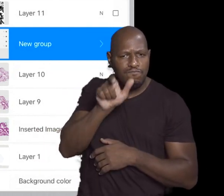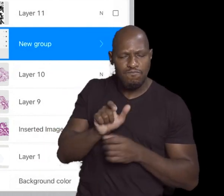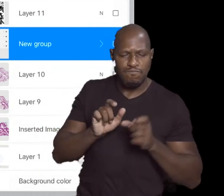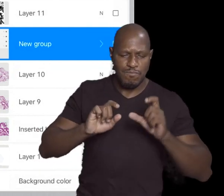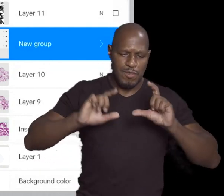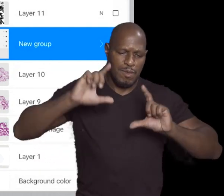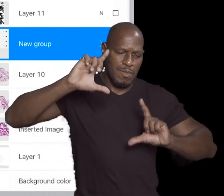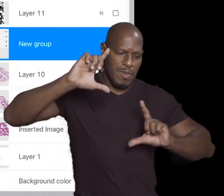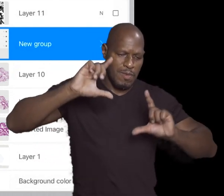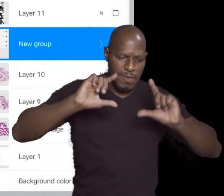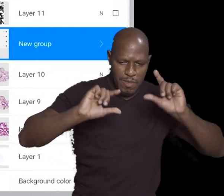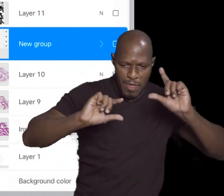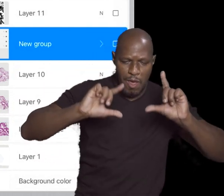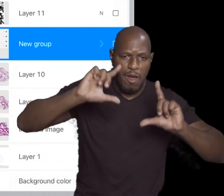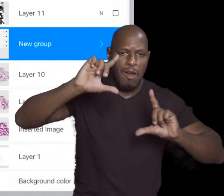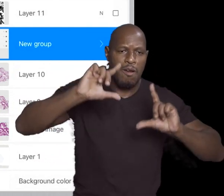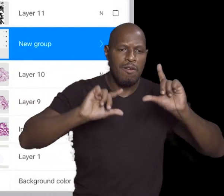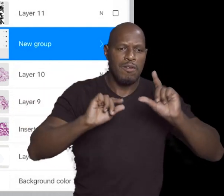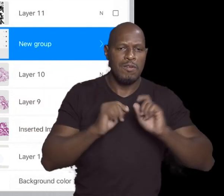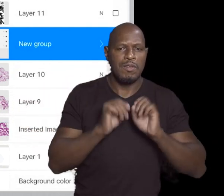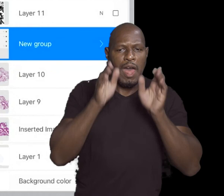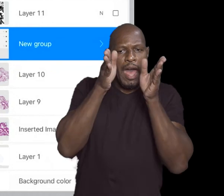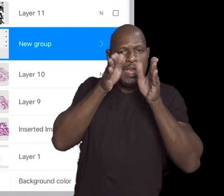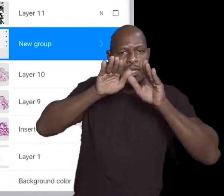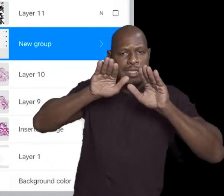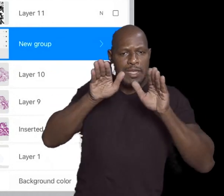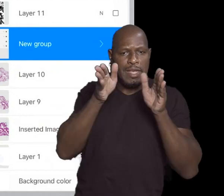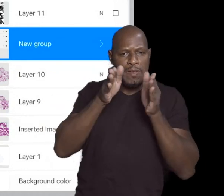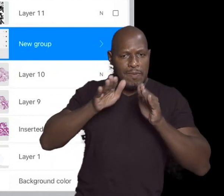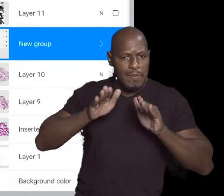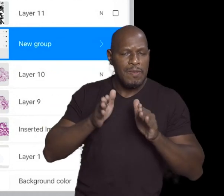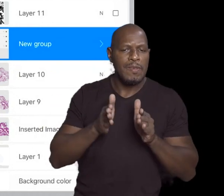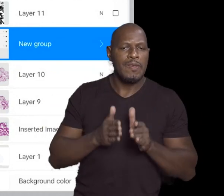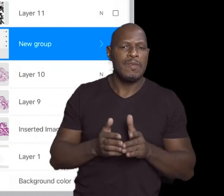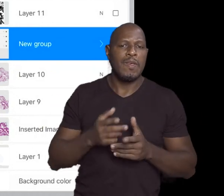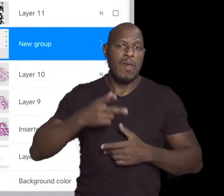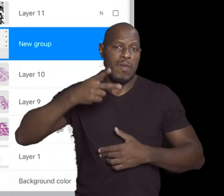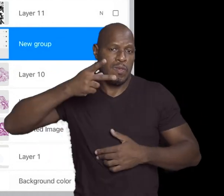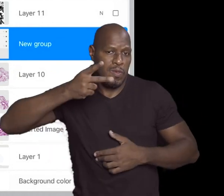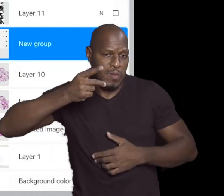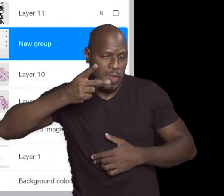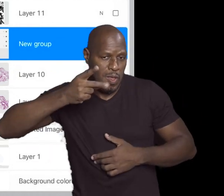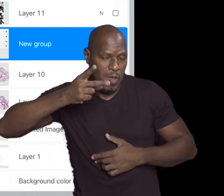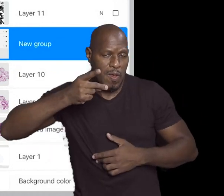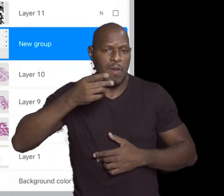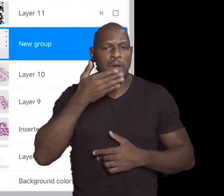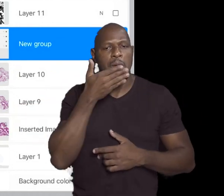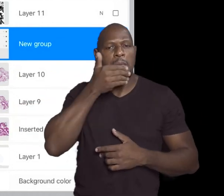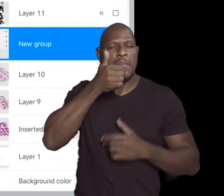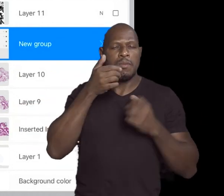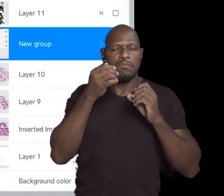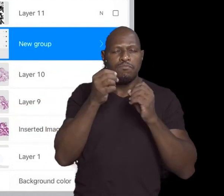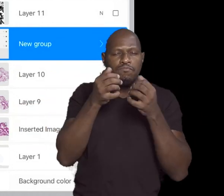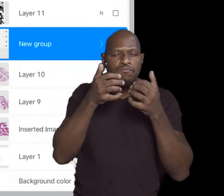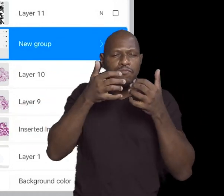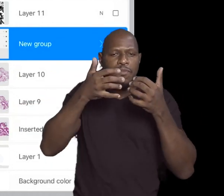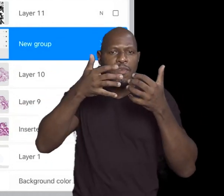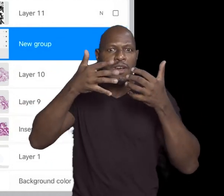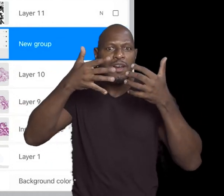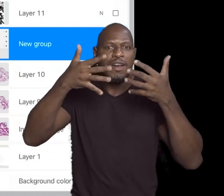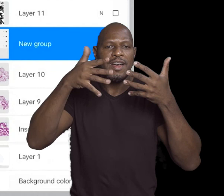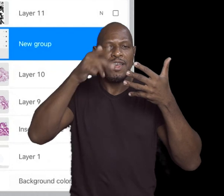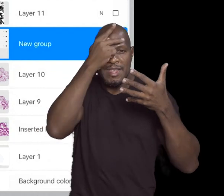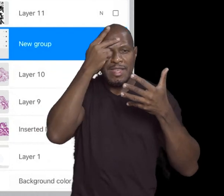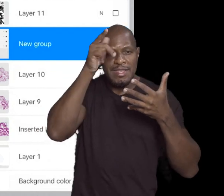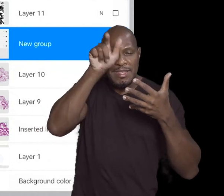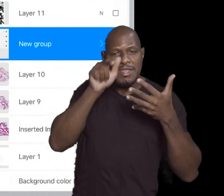personagem, as proporções e a silhueta. um segundo esboço, melhor definindo